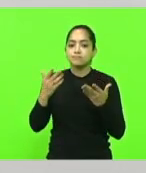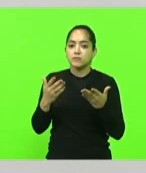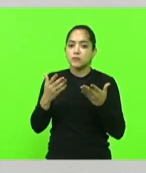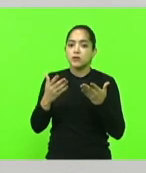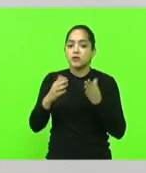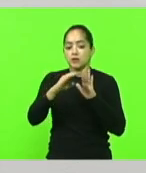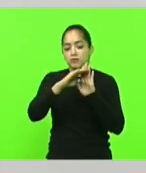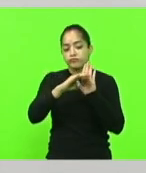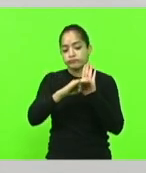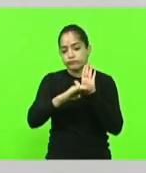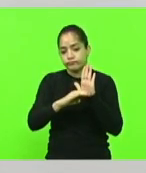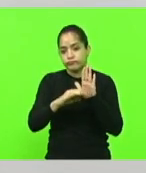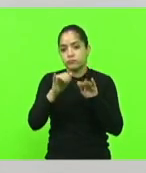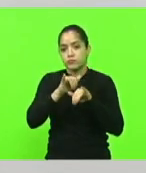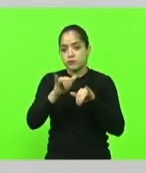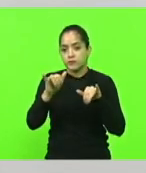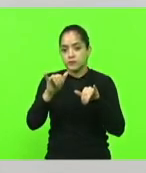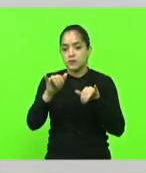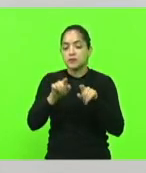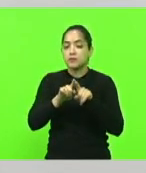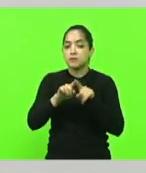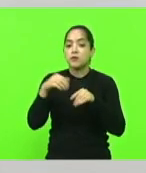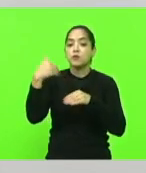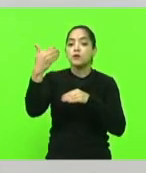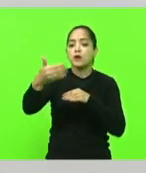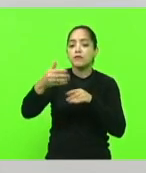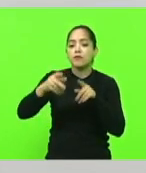coloquei e também o que a sociedade está pedindo lá fora.